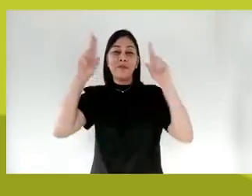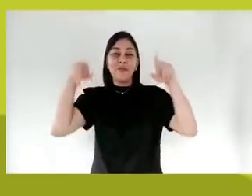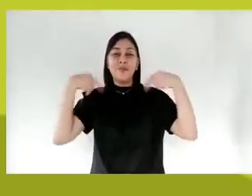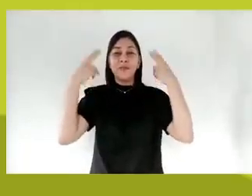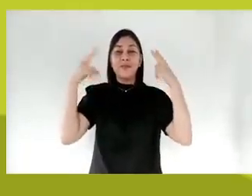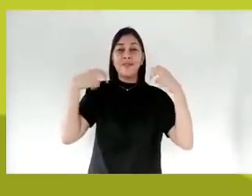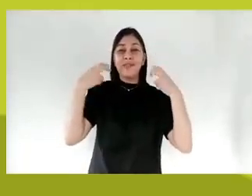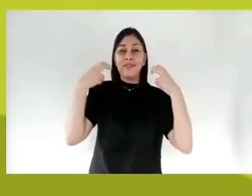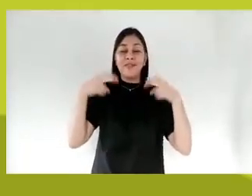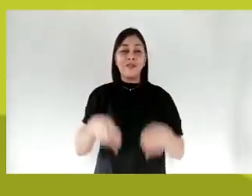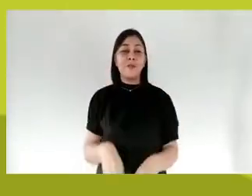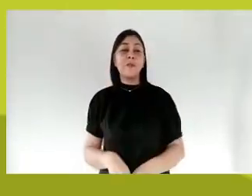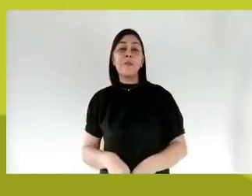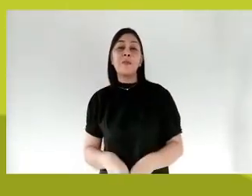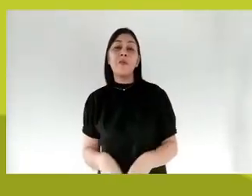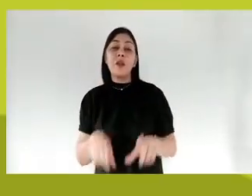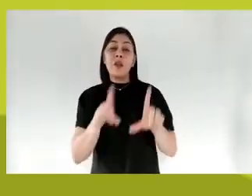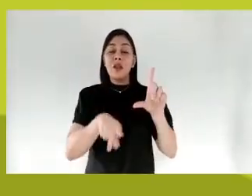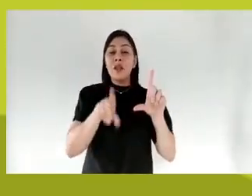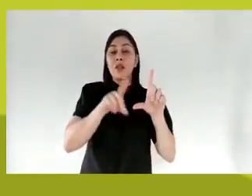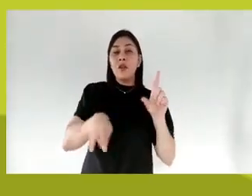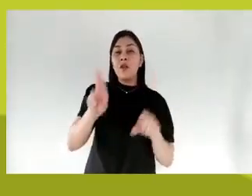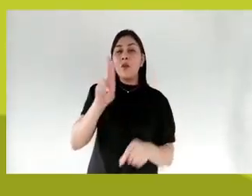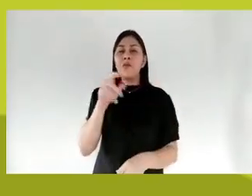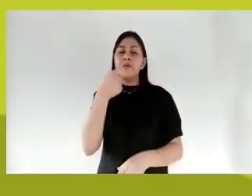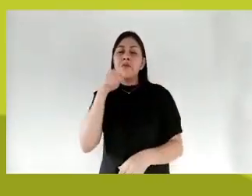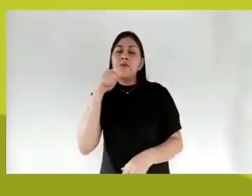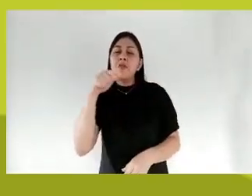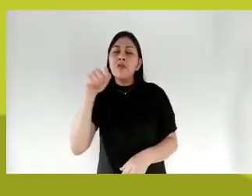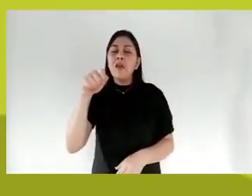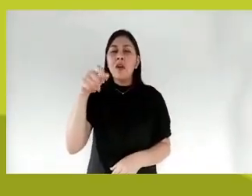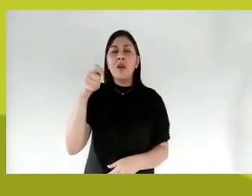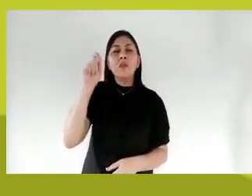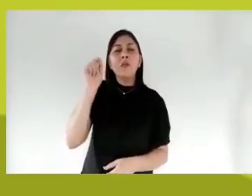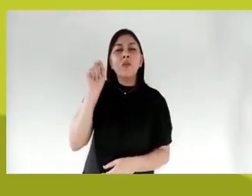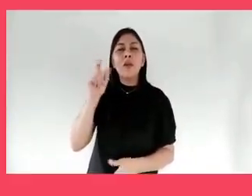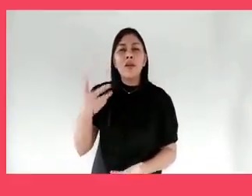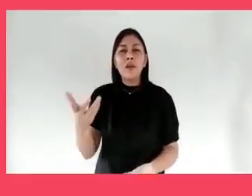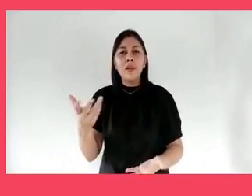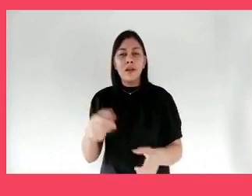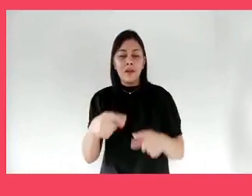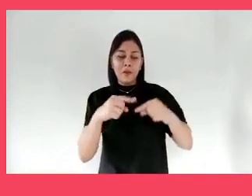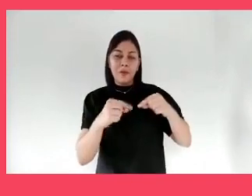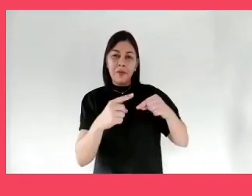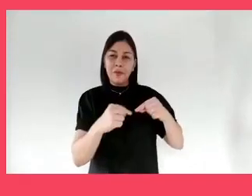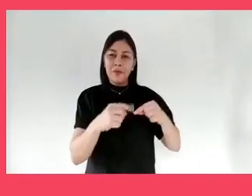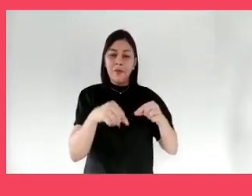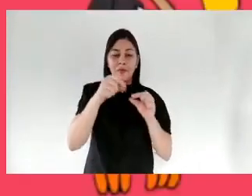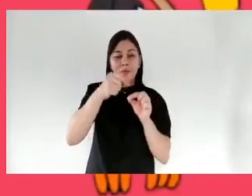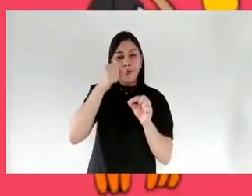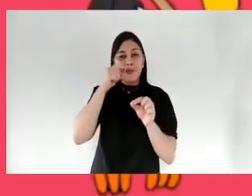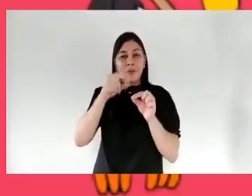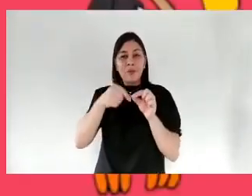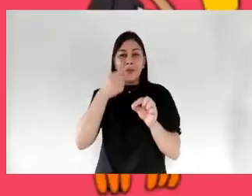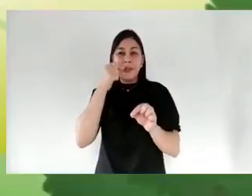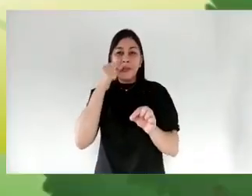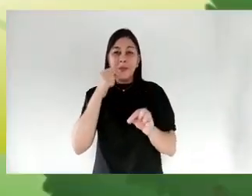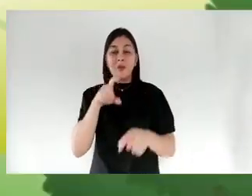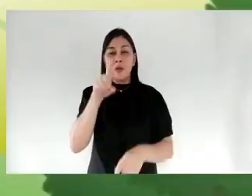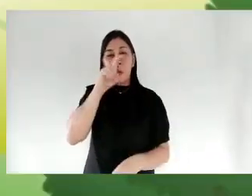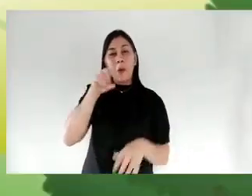ovelha. Com a letra U eu posso escrever o quê? Unha, uva,